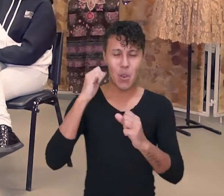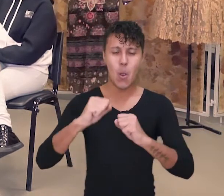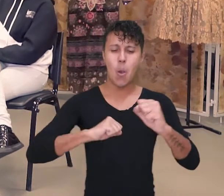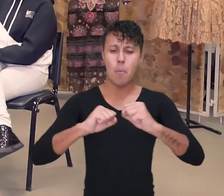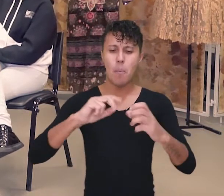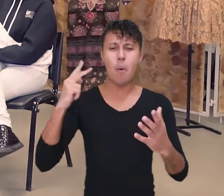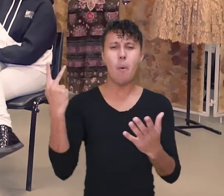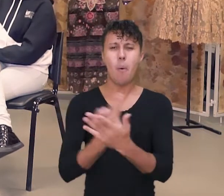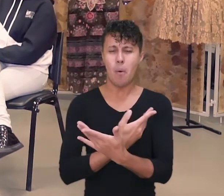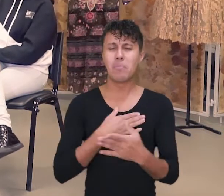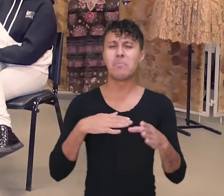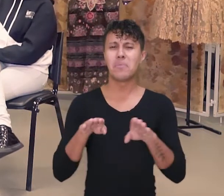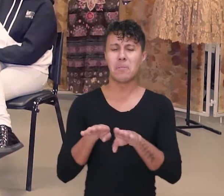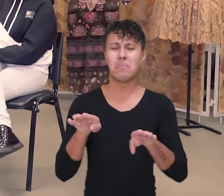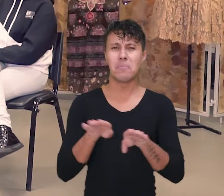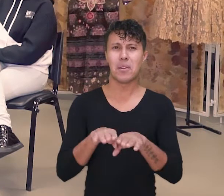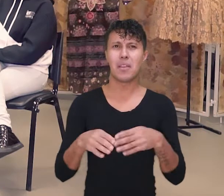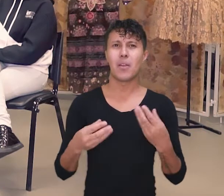o movimento acontecer